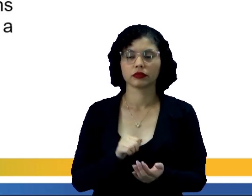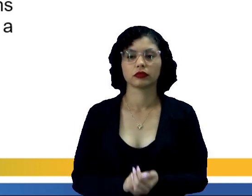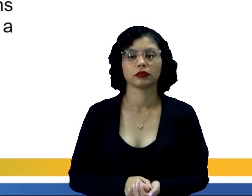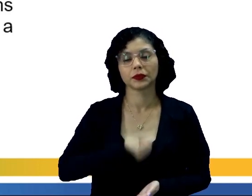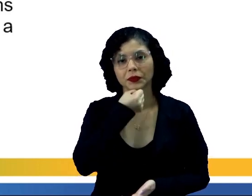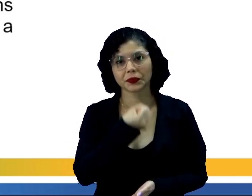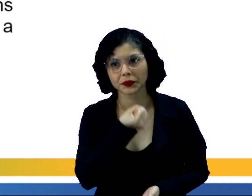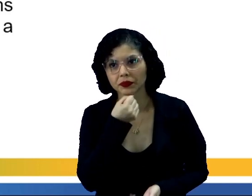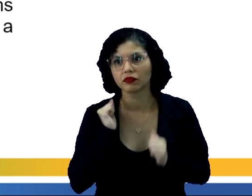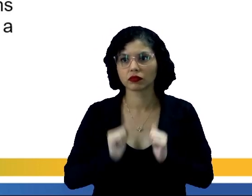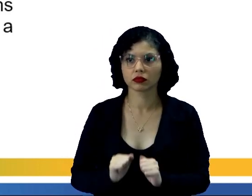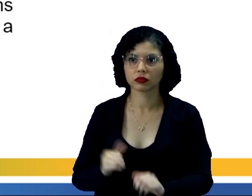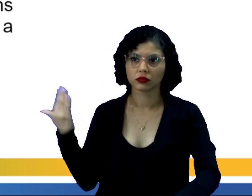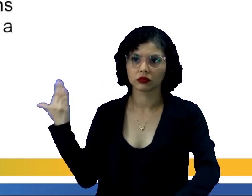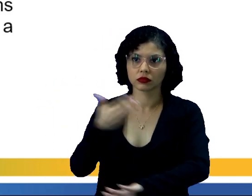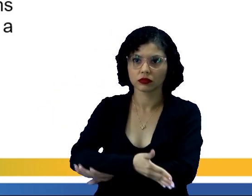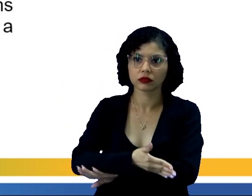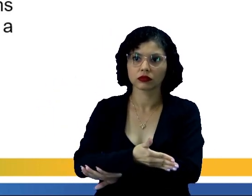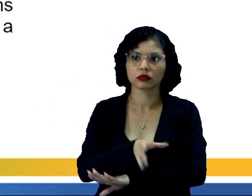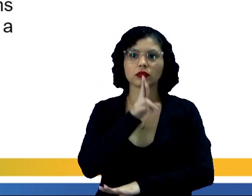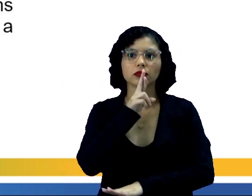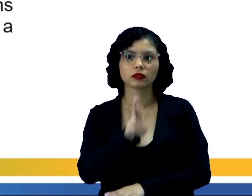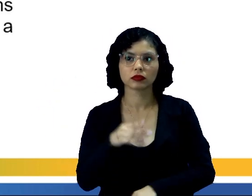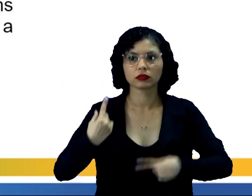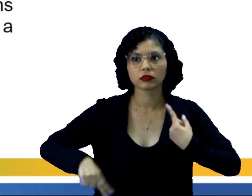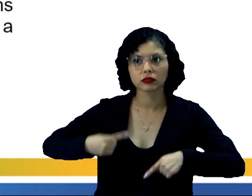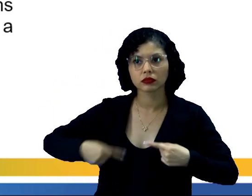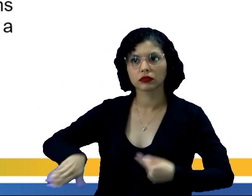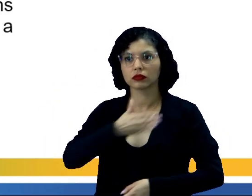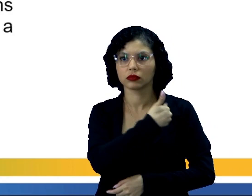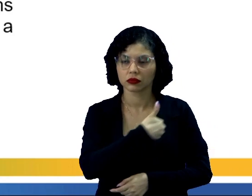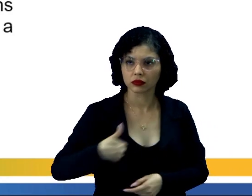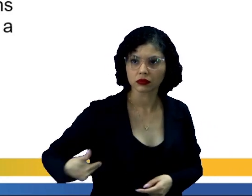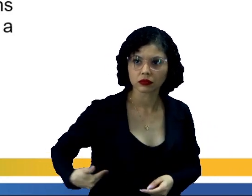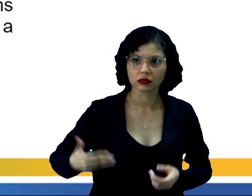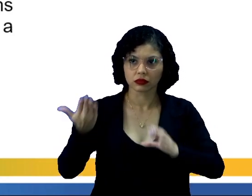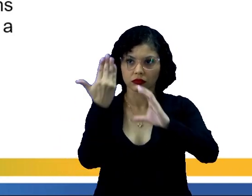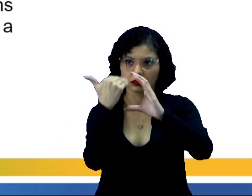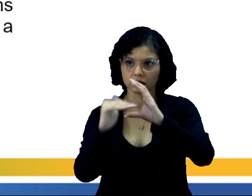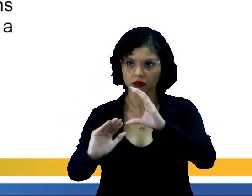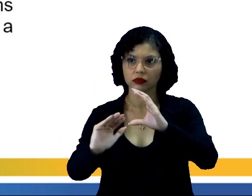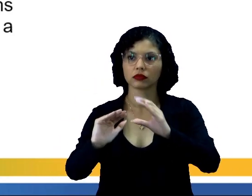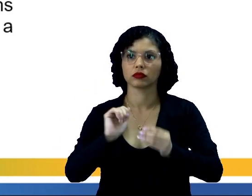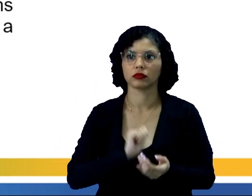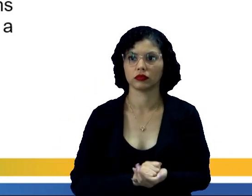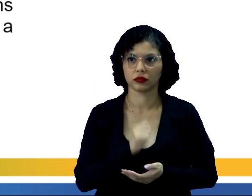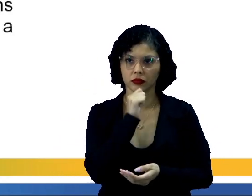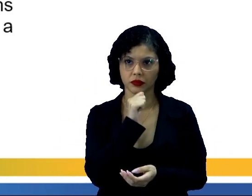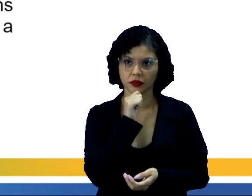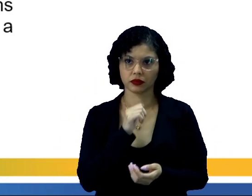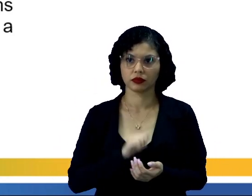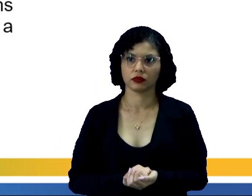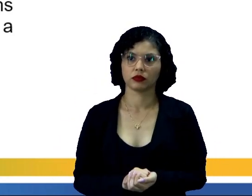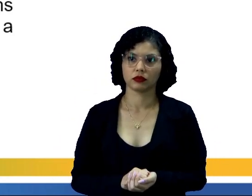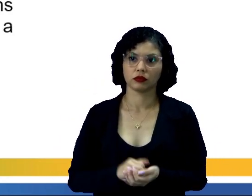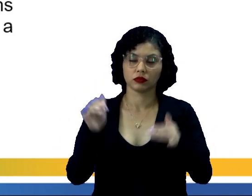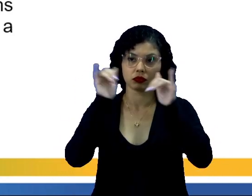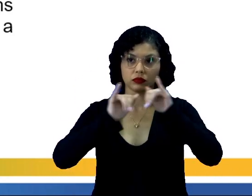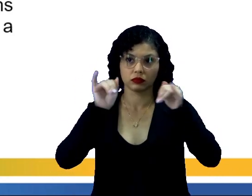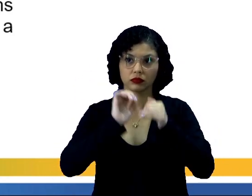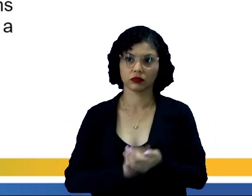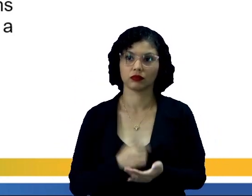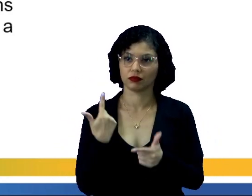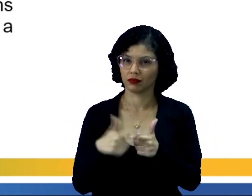A imprensa pode interferir no rumo de resoluções políticas, com publicações de denúncias,